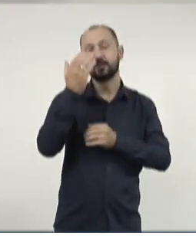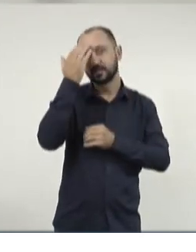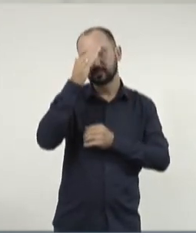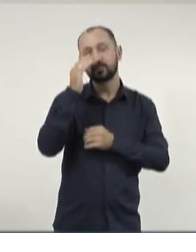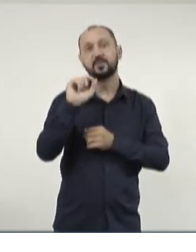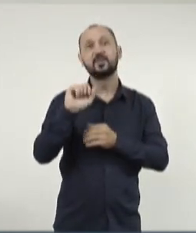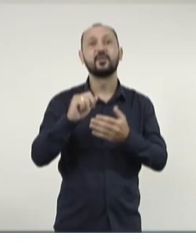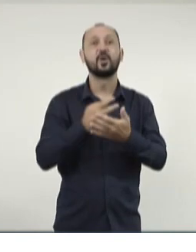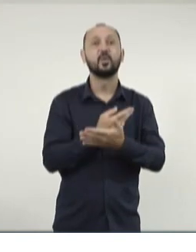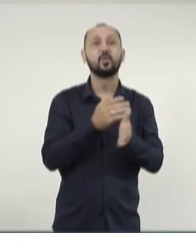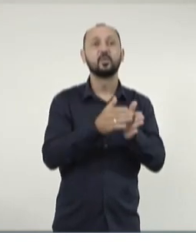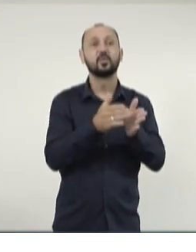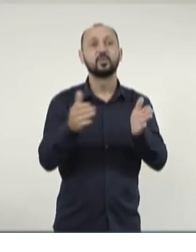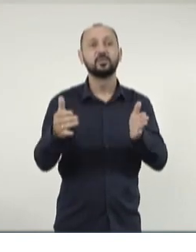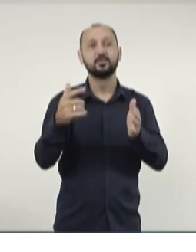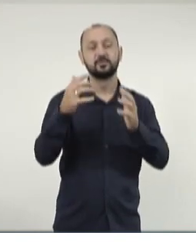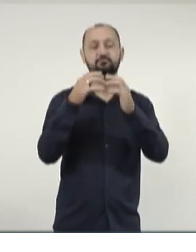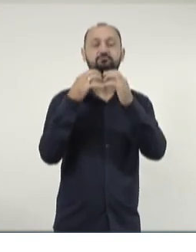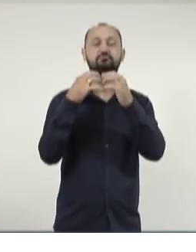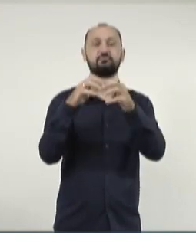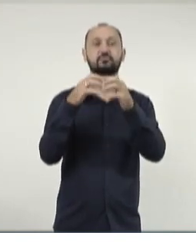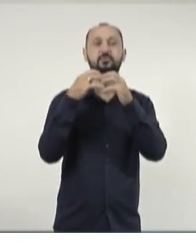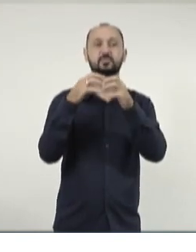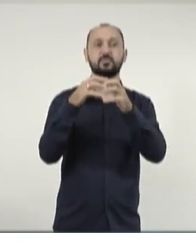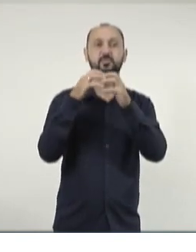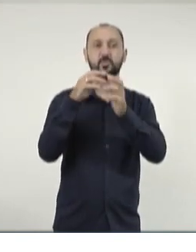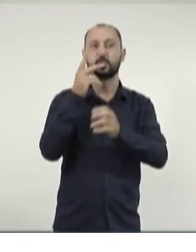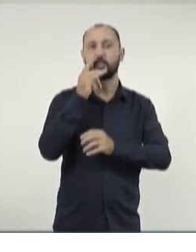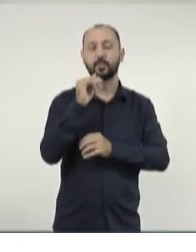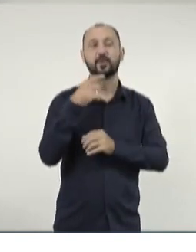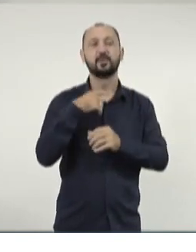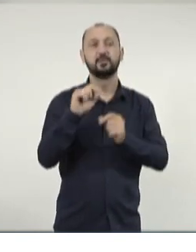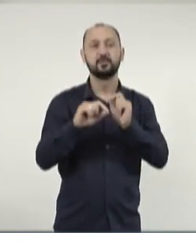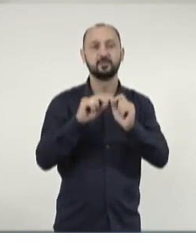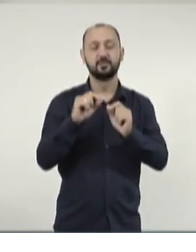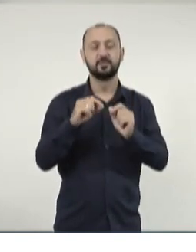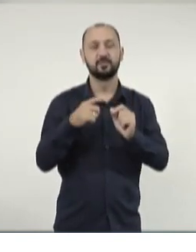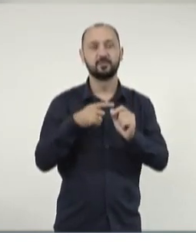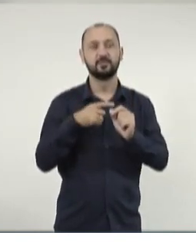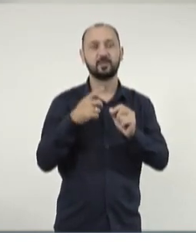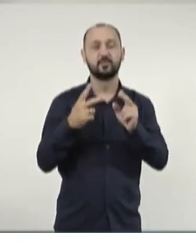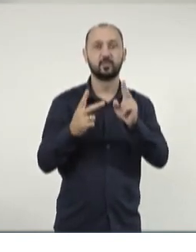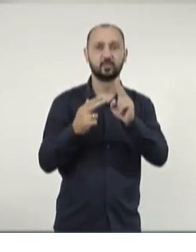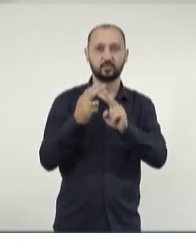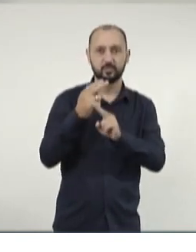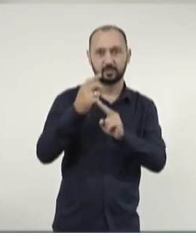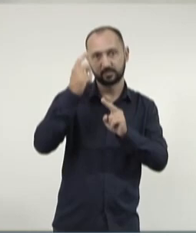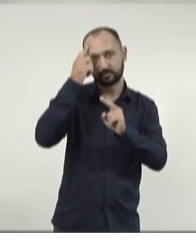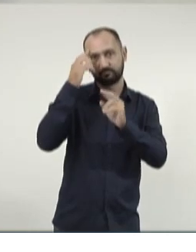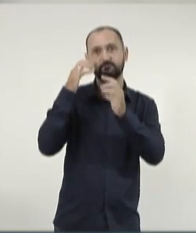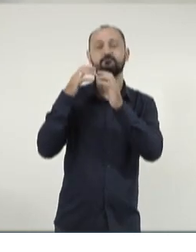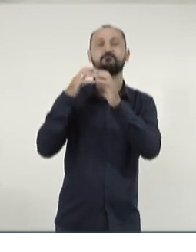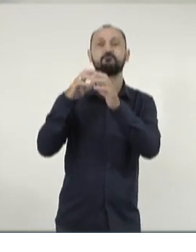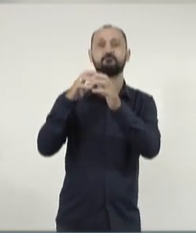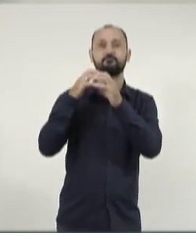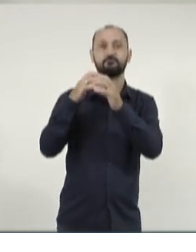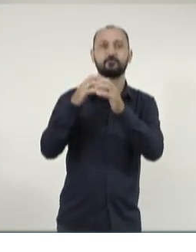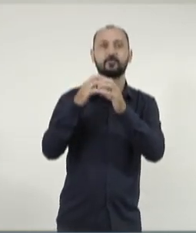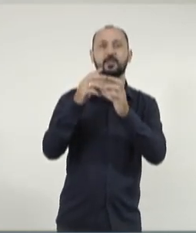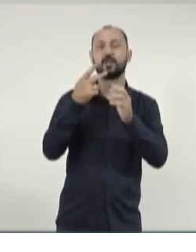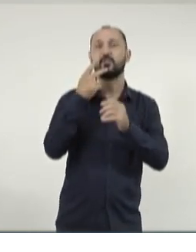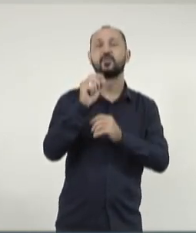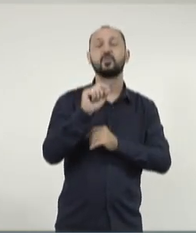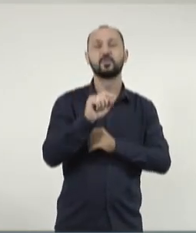estava acontecendo na cabeça do meu pai. A gente teve um cirurgião de cabeça que